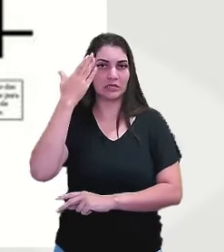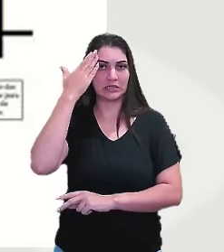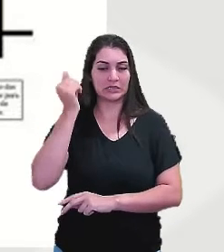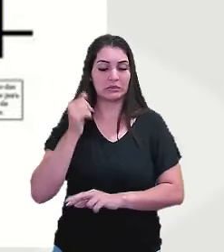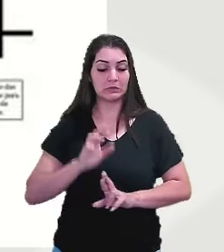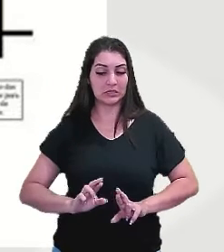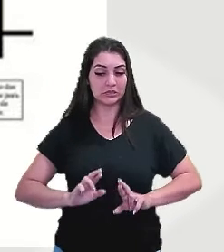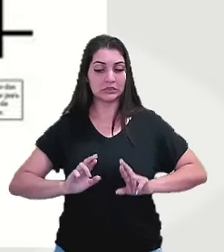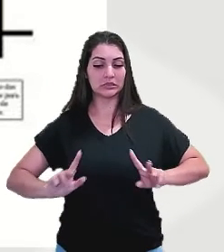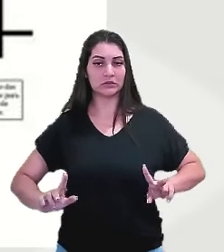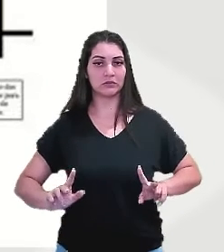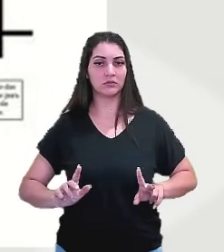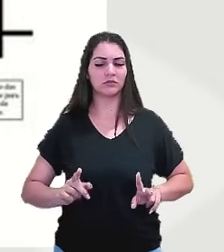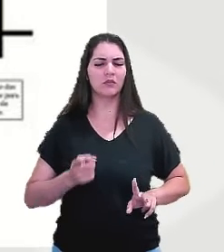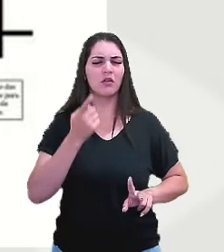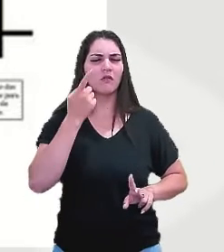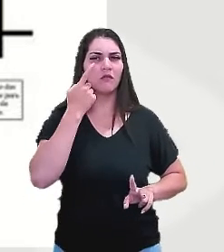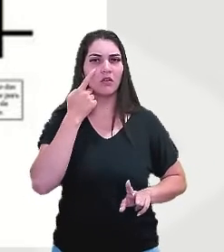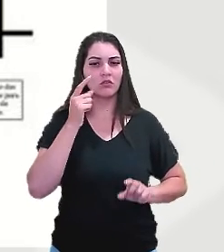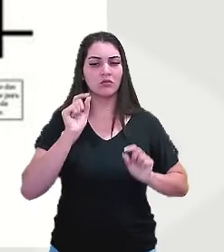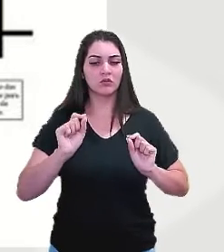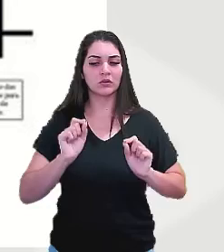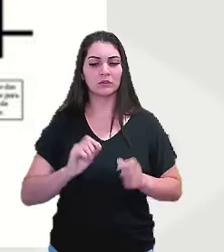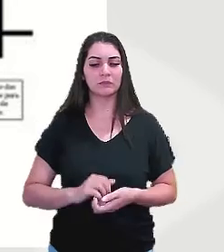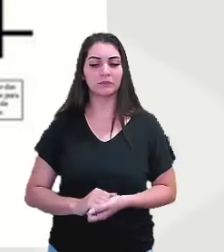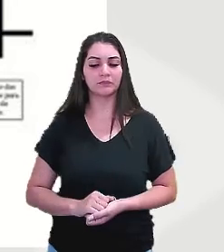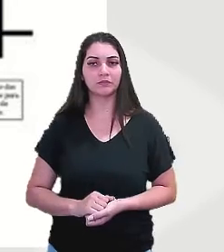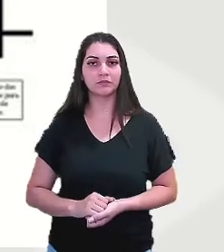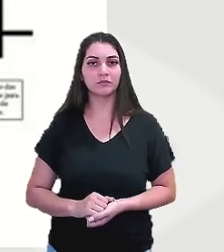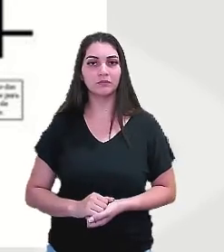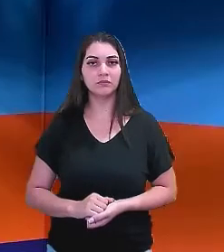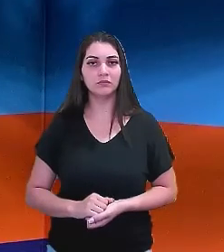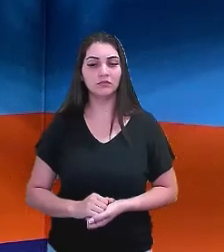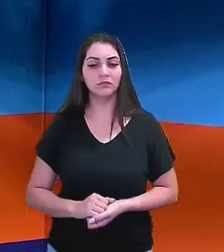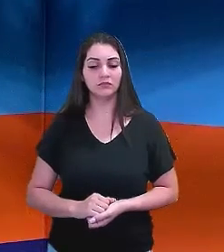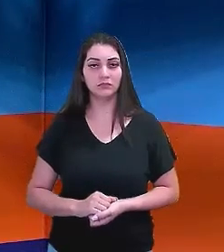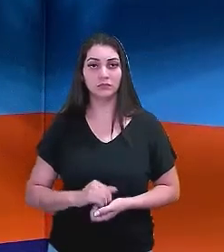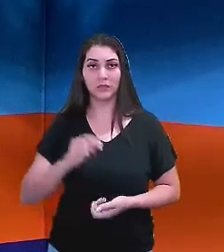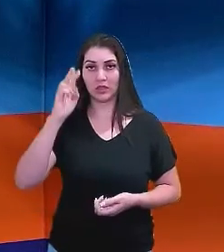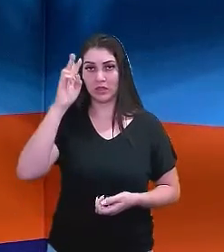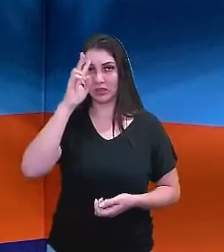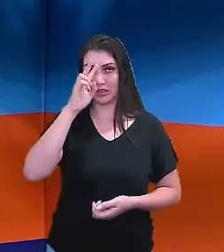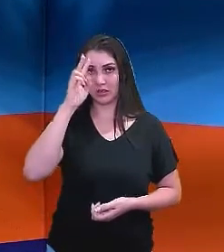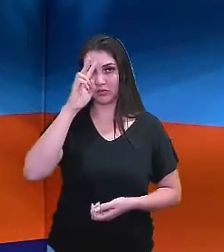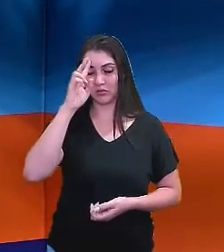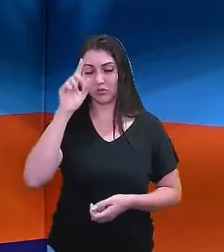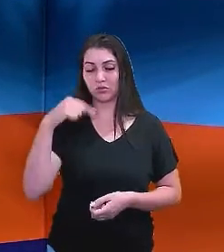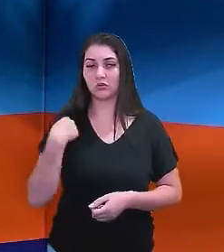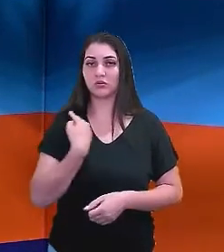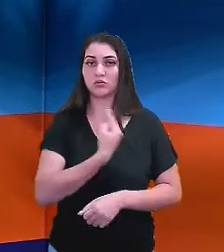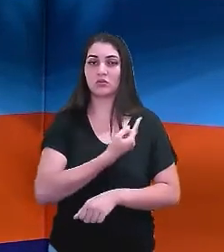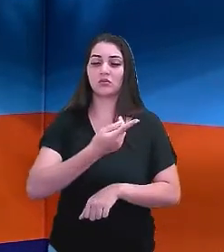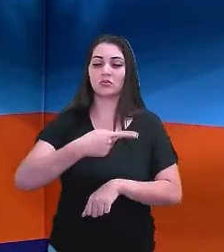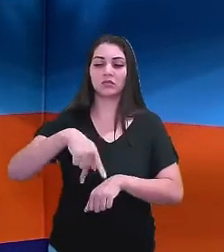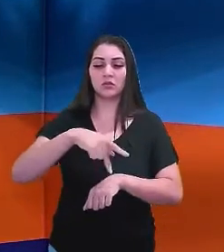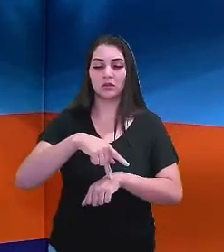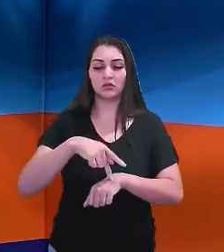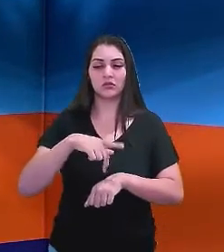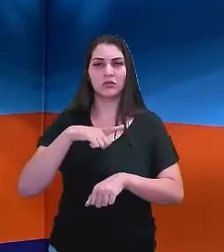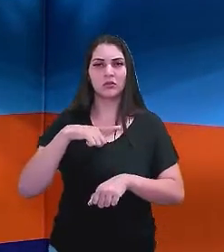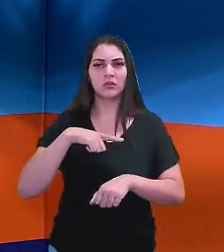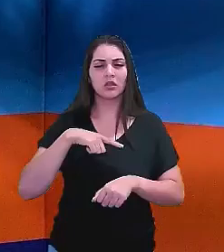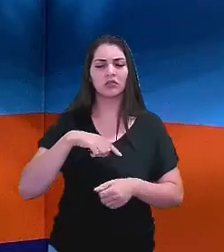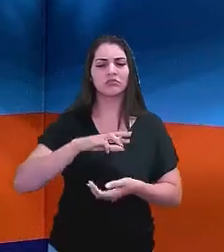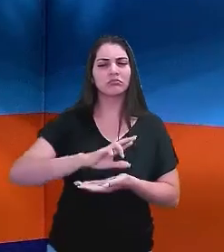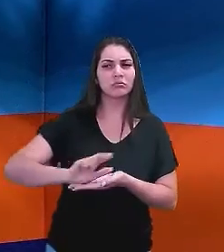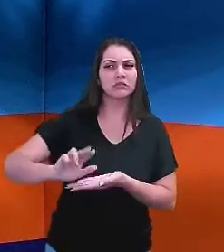a diferença, porque vejam só, pode abrir aqui. Na história do nosso país, nós passamos por